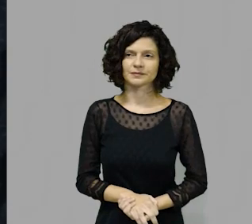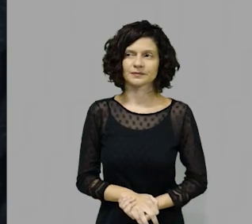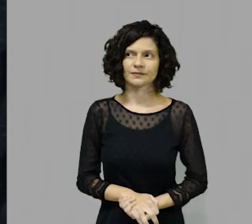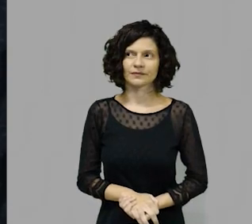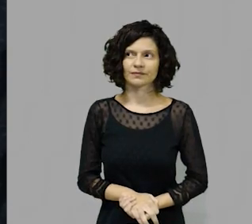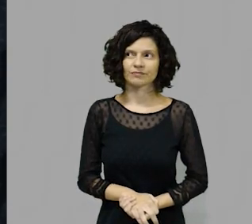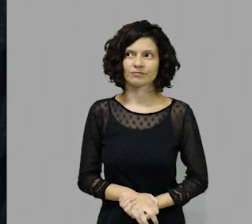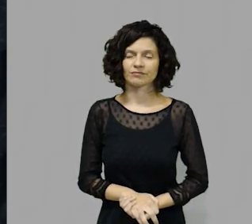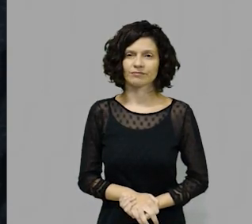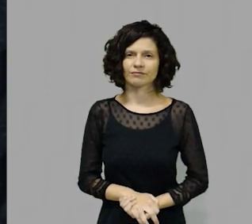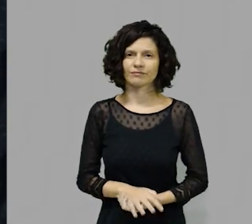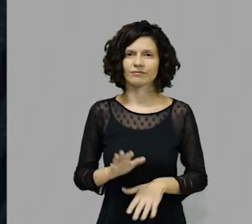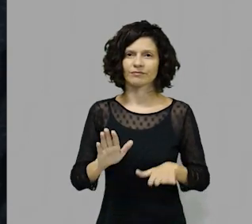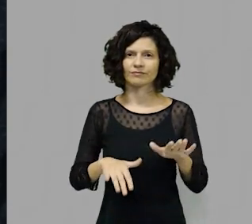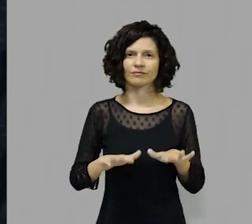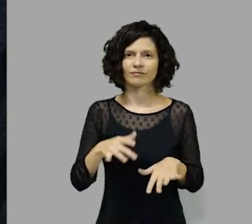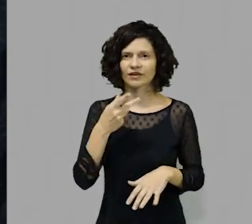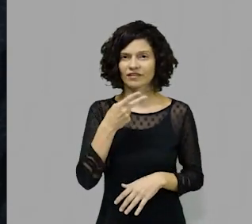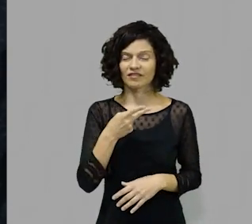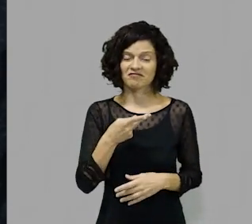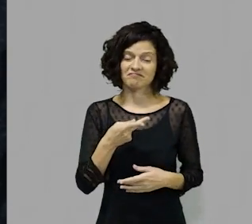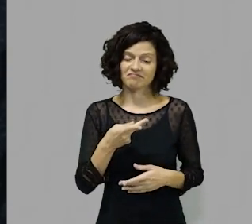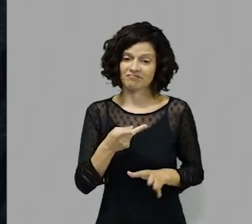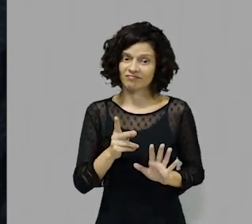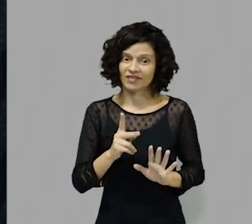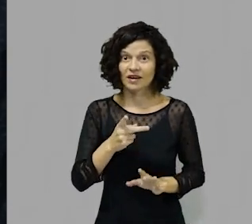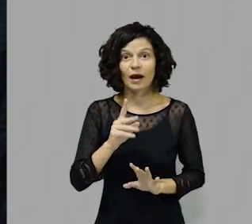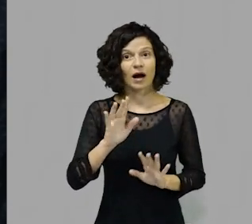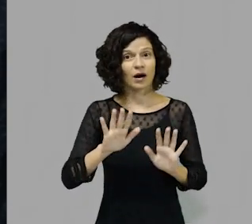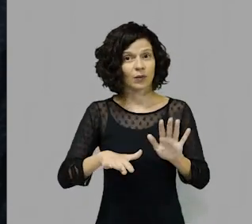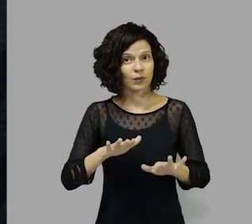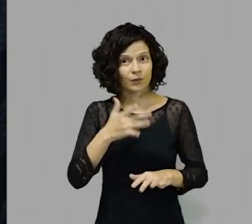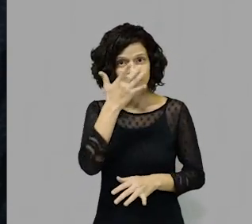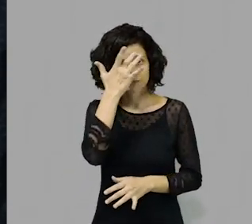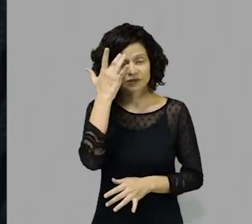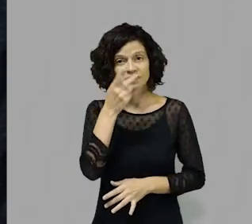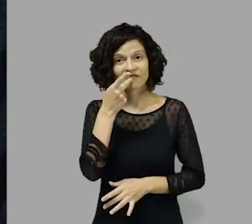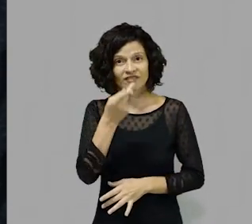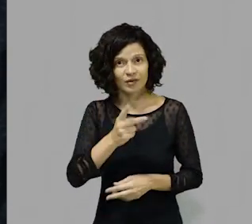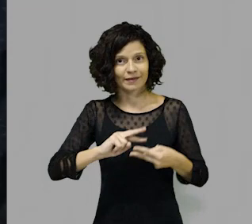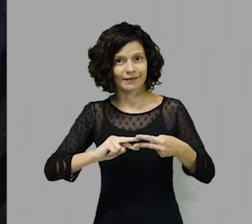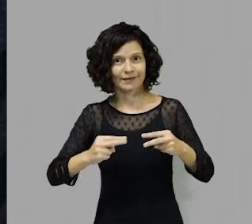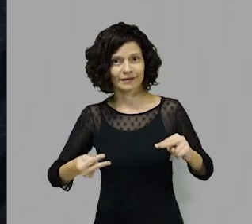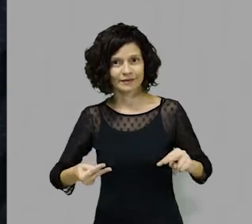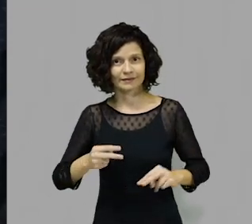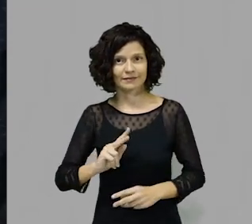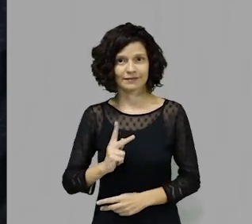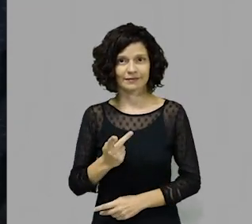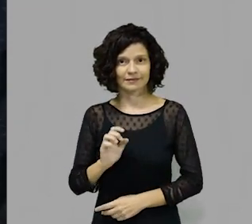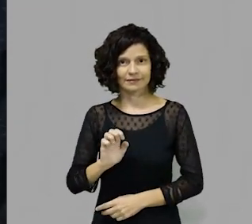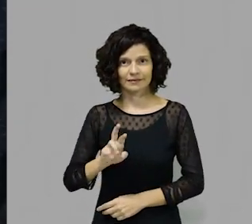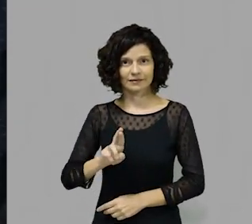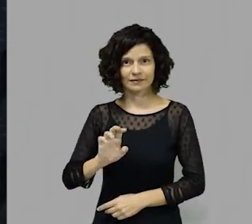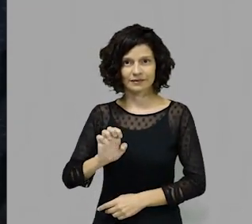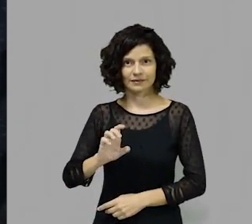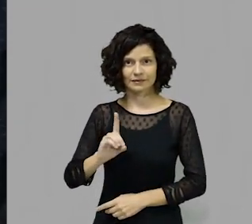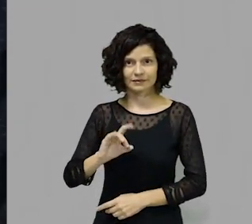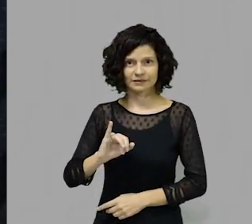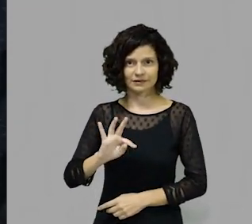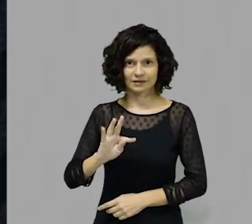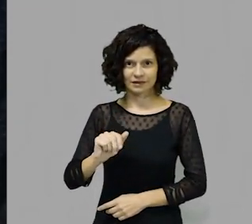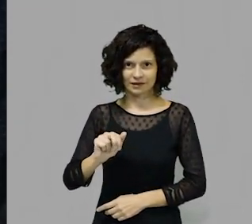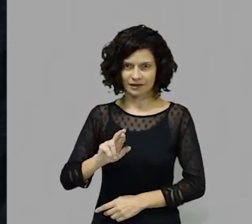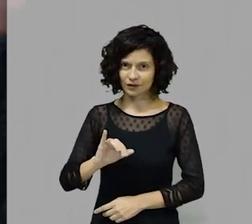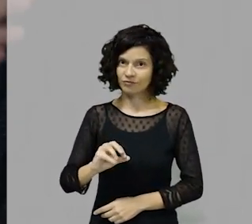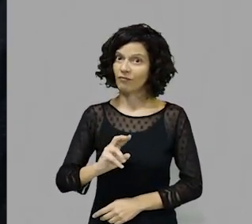critério hereditário, muitas vezes, né? Apesar de não ser. Eu estou dizendo que é visto como, não que é. Vimos a cultura da dependência, que